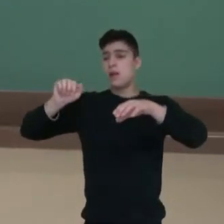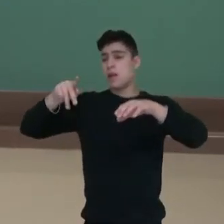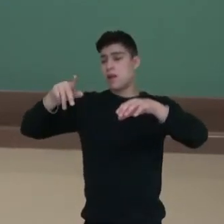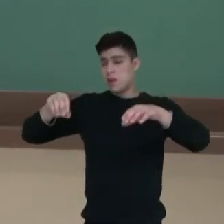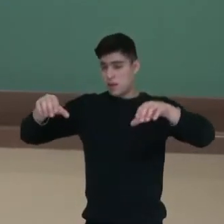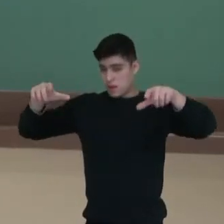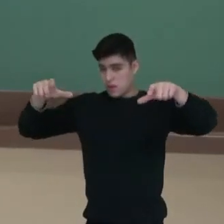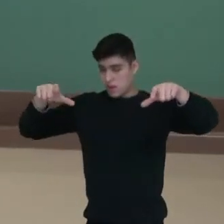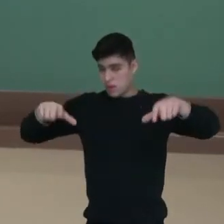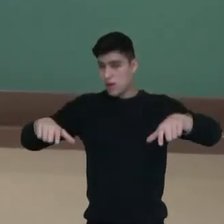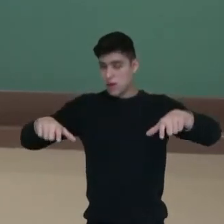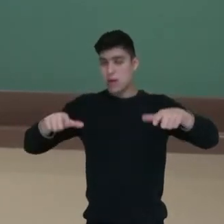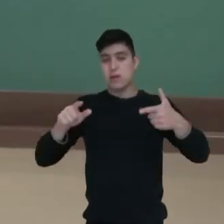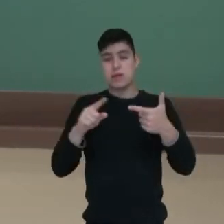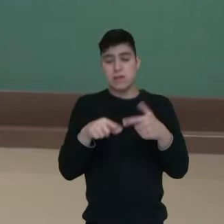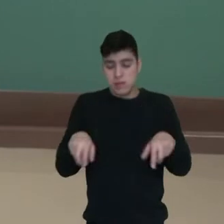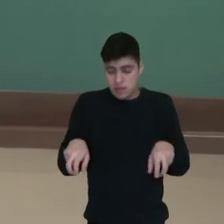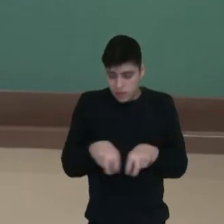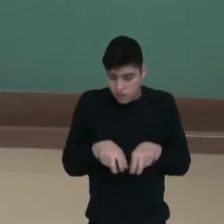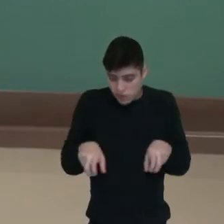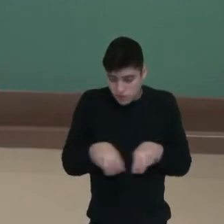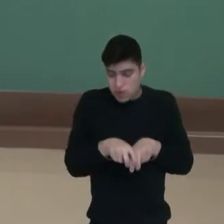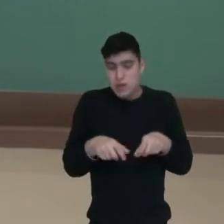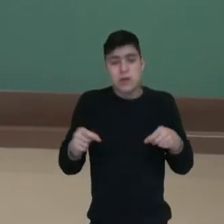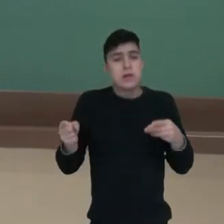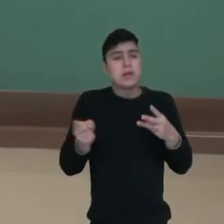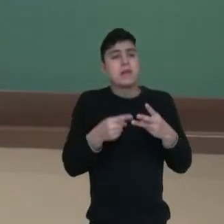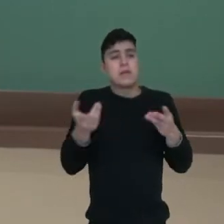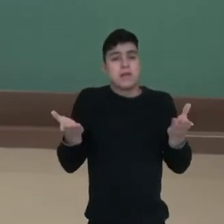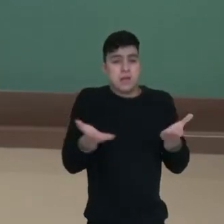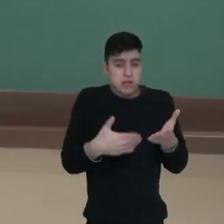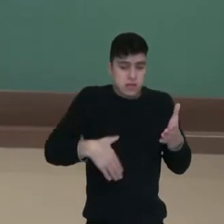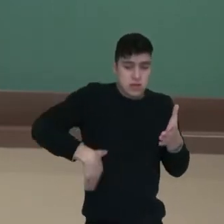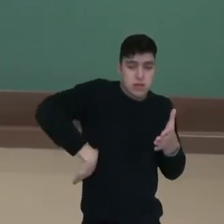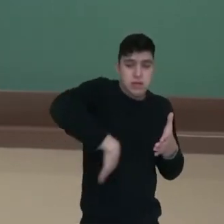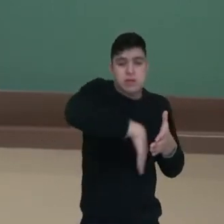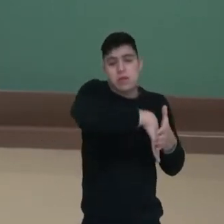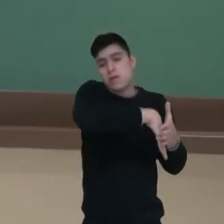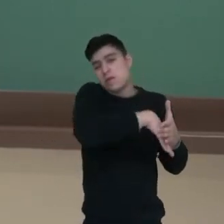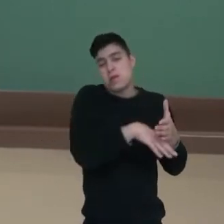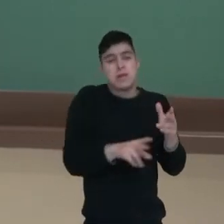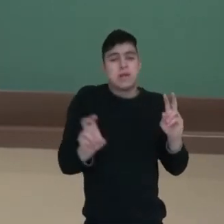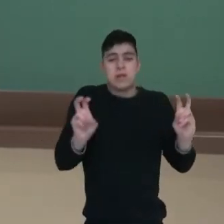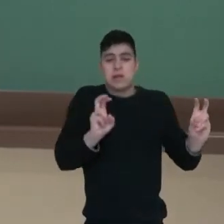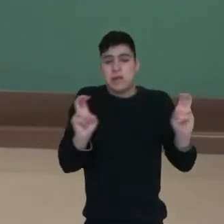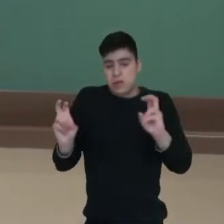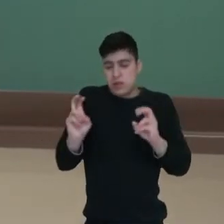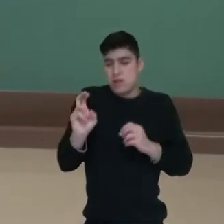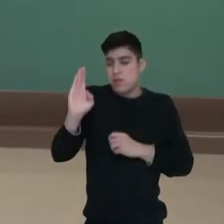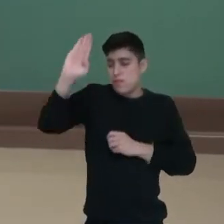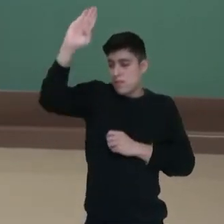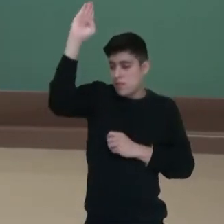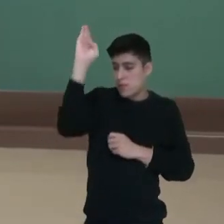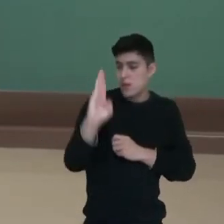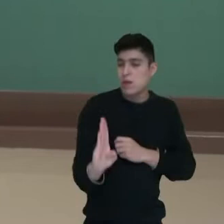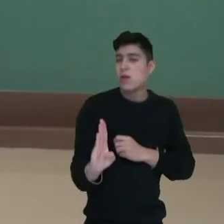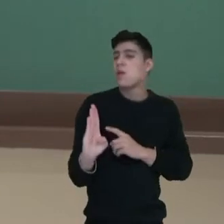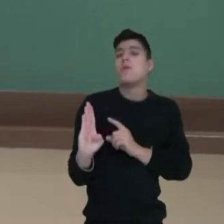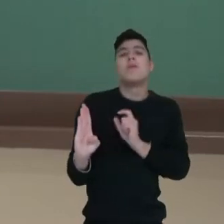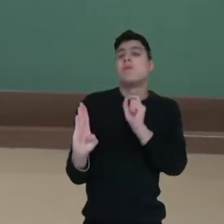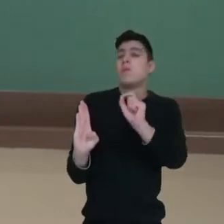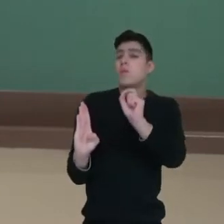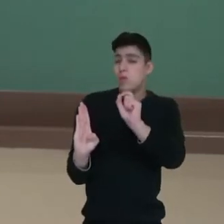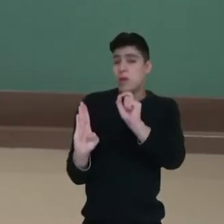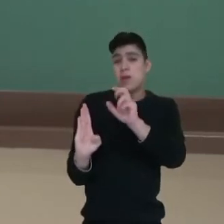futsal de quadra, e agora no futebol de cinco. Somos referências